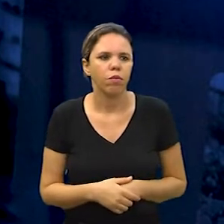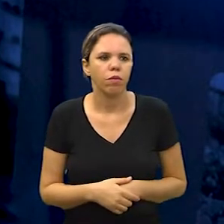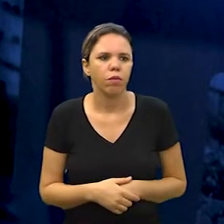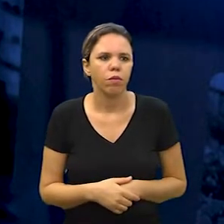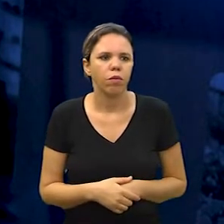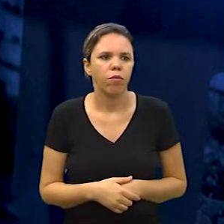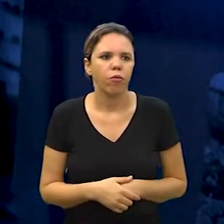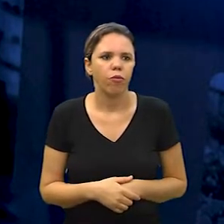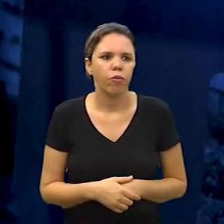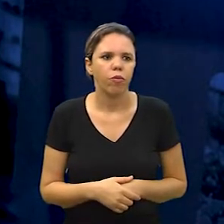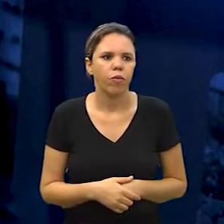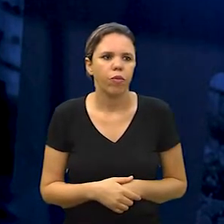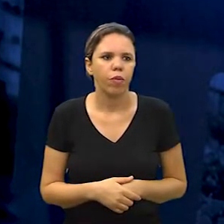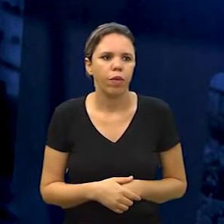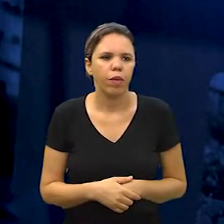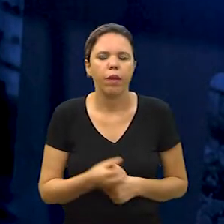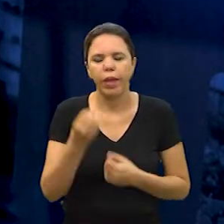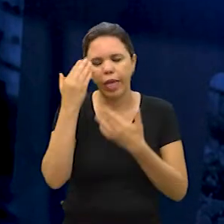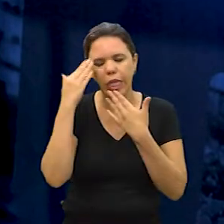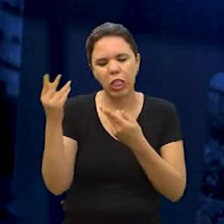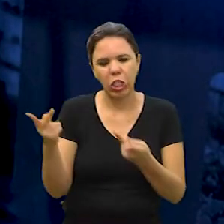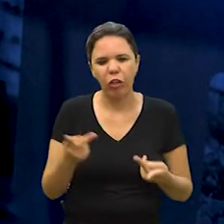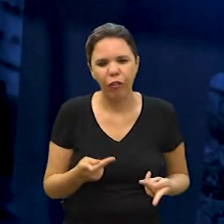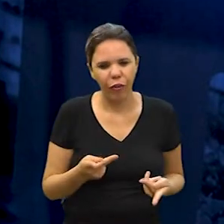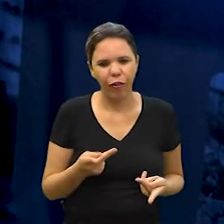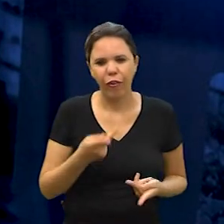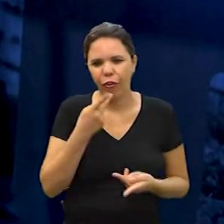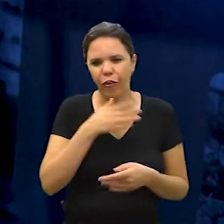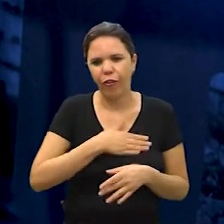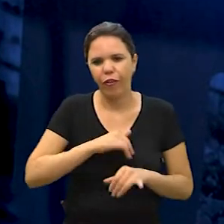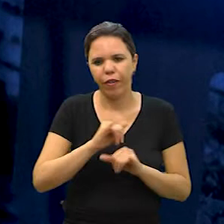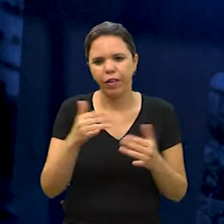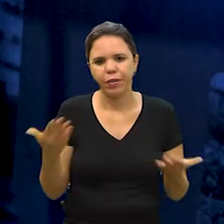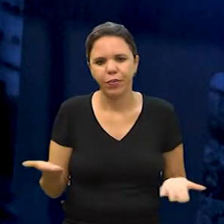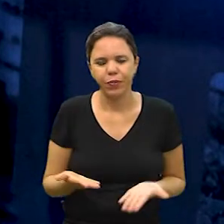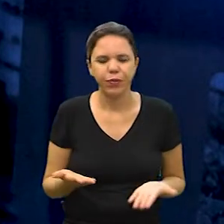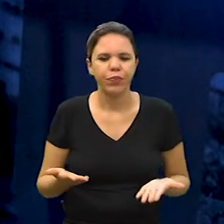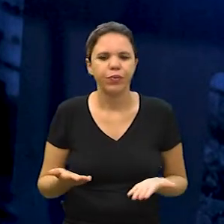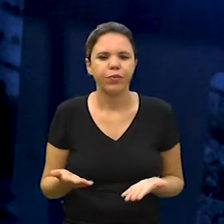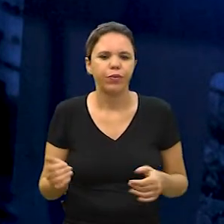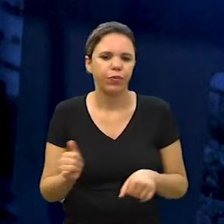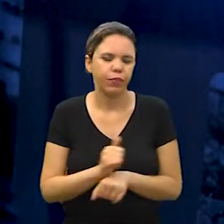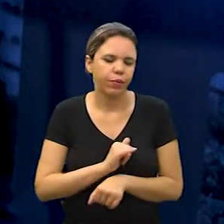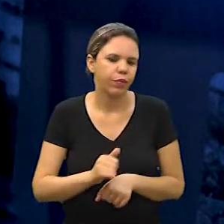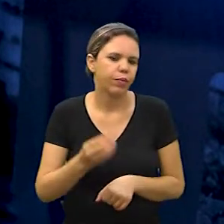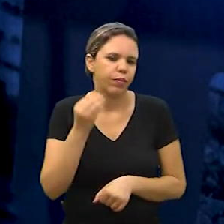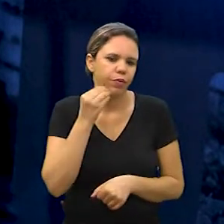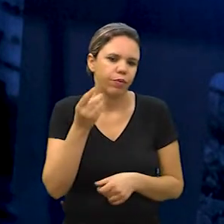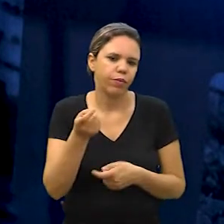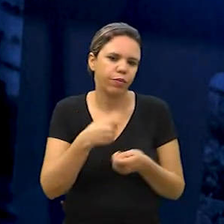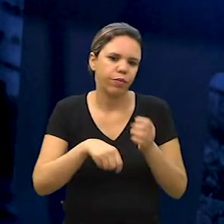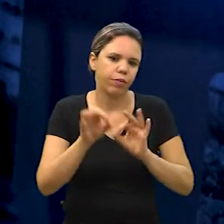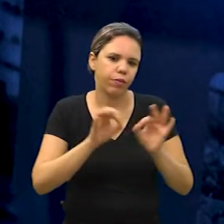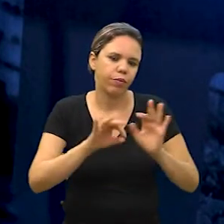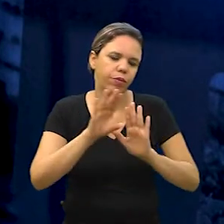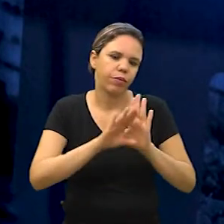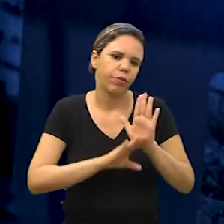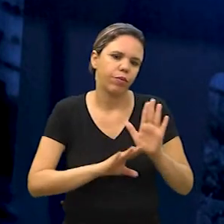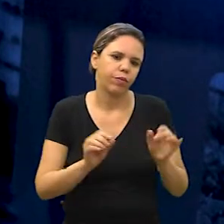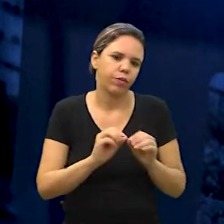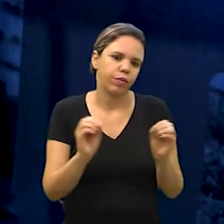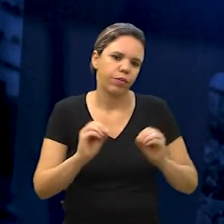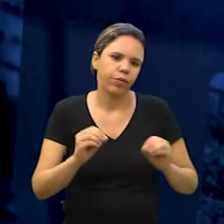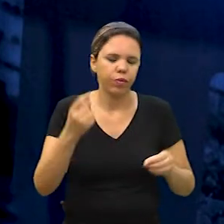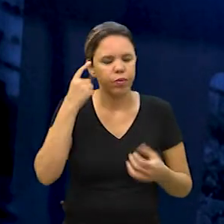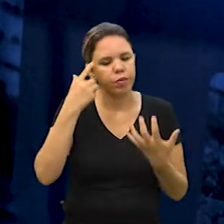O caminho, primeira coisa, obrigado pelo convite, falar com vocês hoje. O caminho, a gente fala o tempo todo, é planejamento. Tá? Não se faz nada